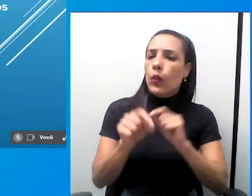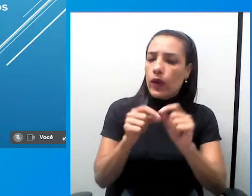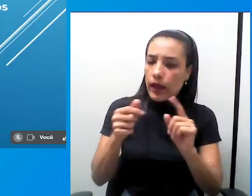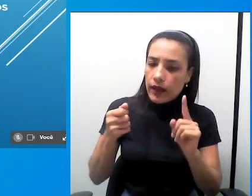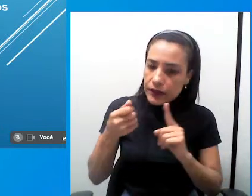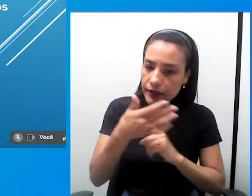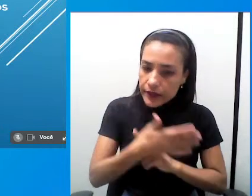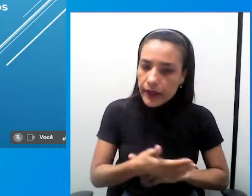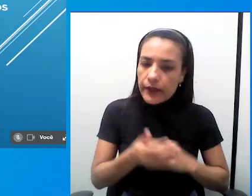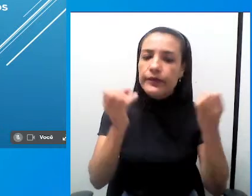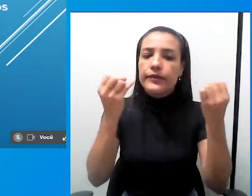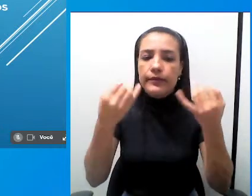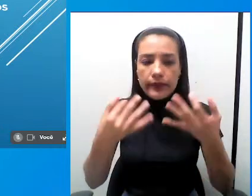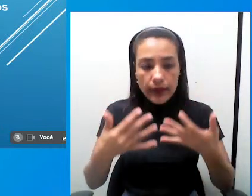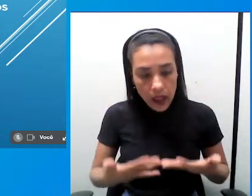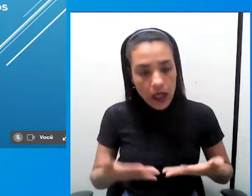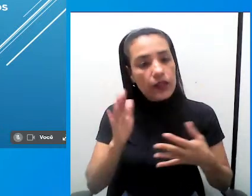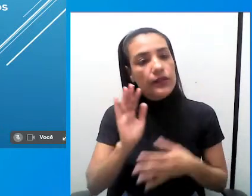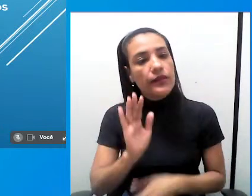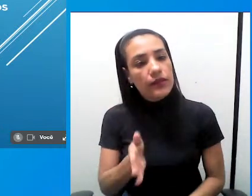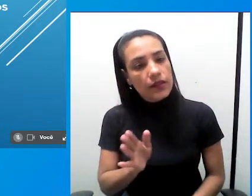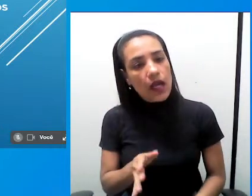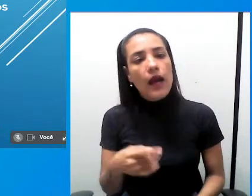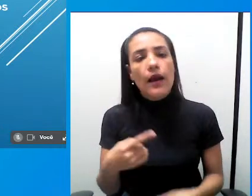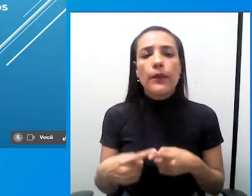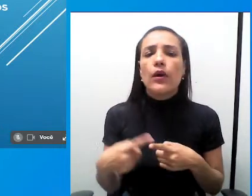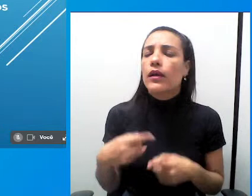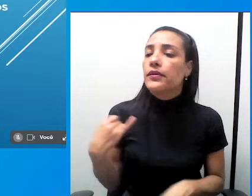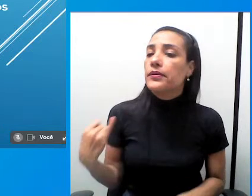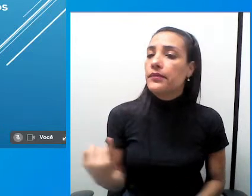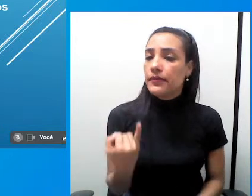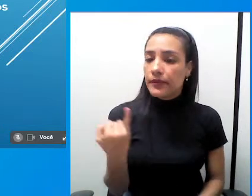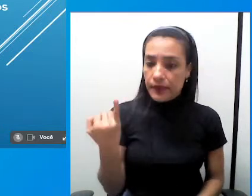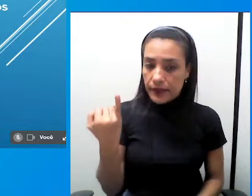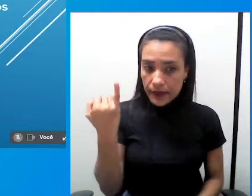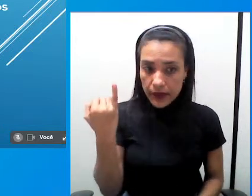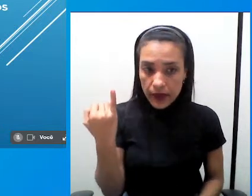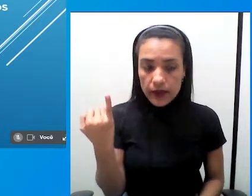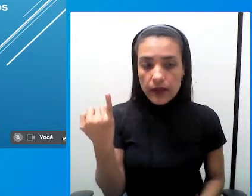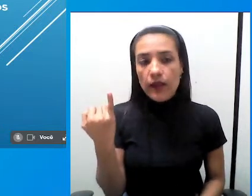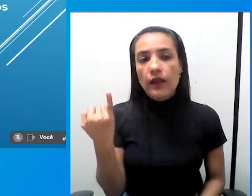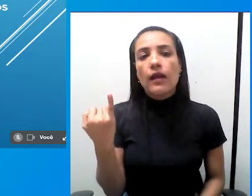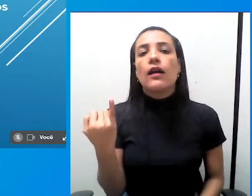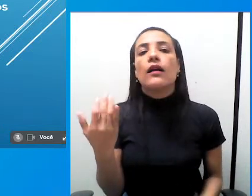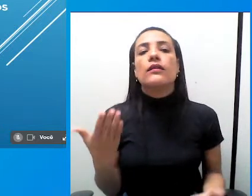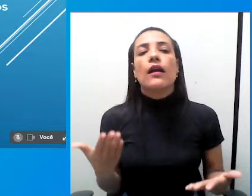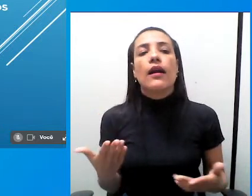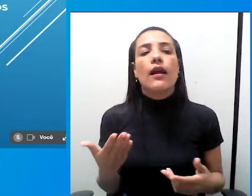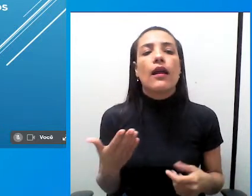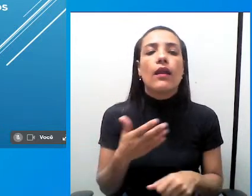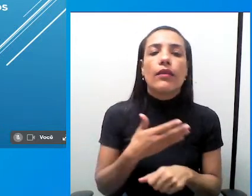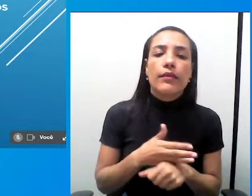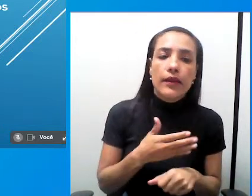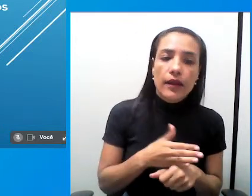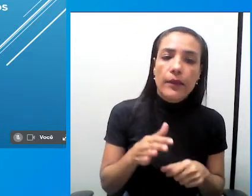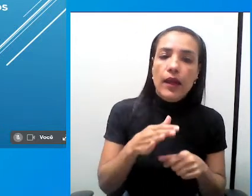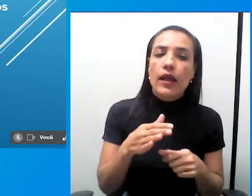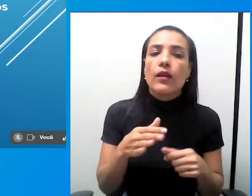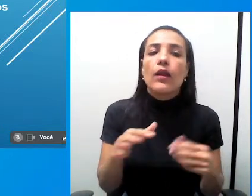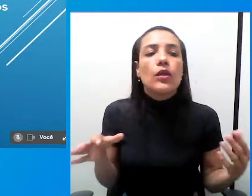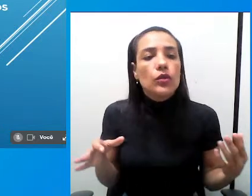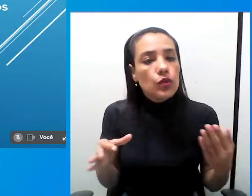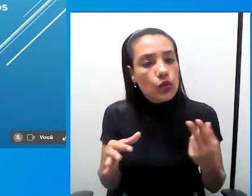do porquê da necessidade de fazer esse ombreamento da extensão com a pesquisa e o